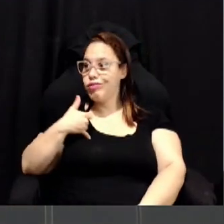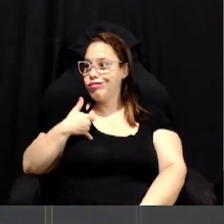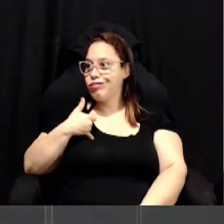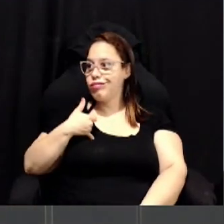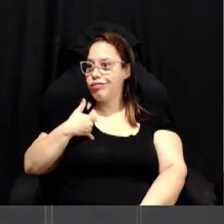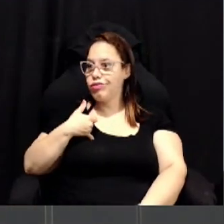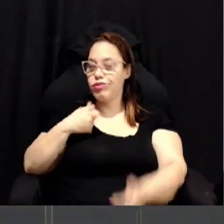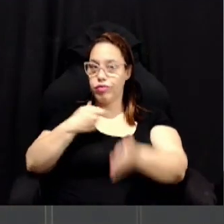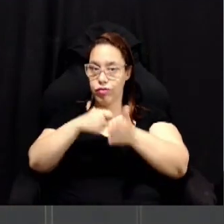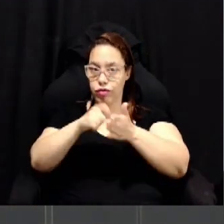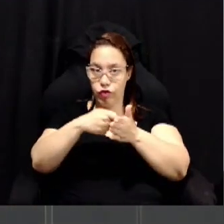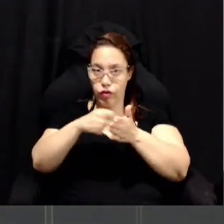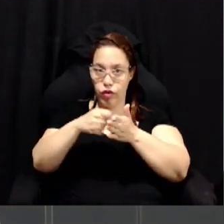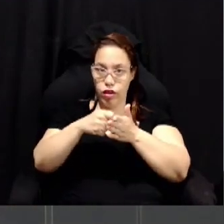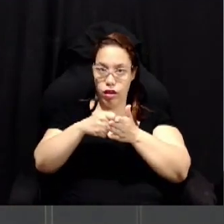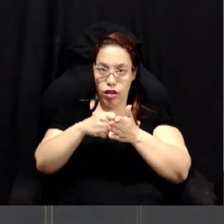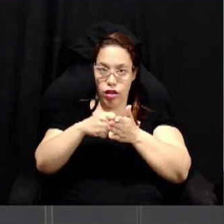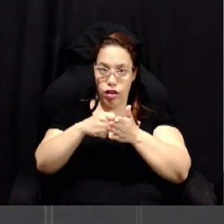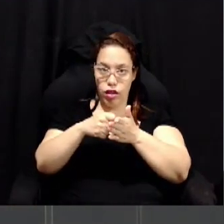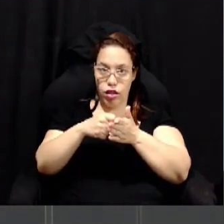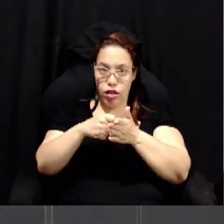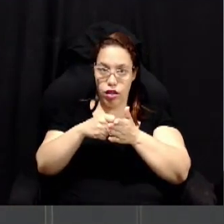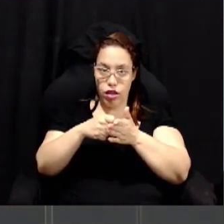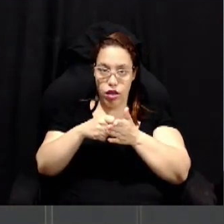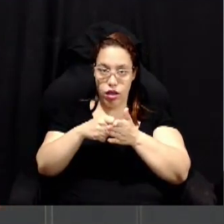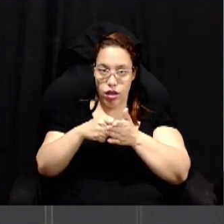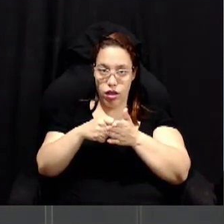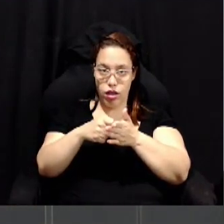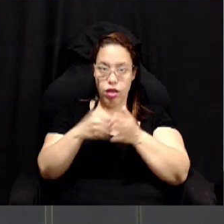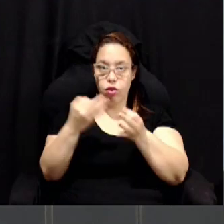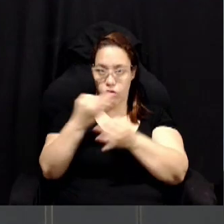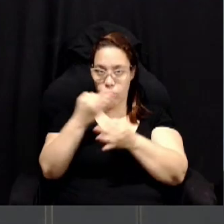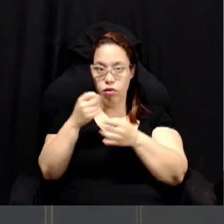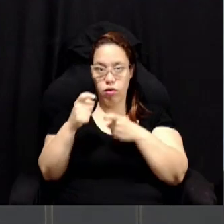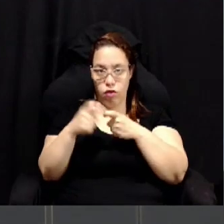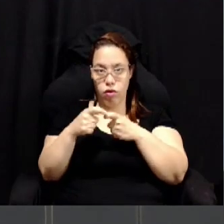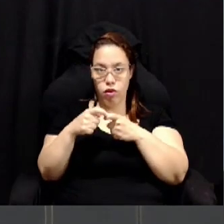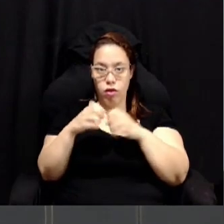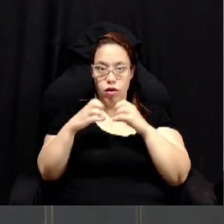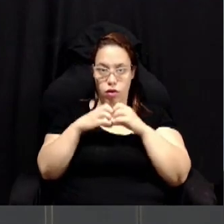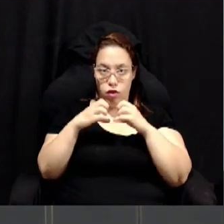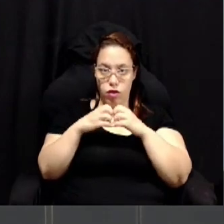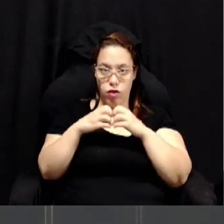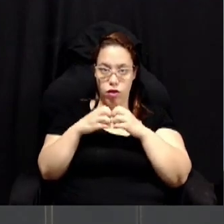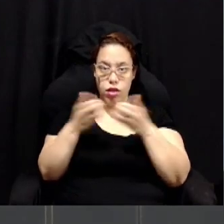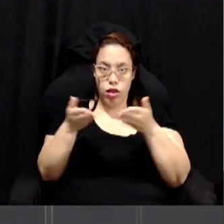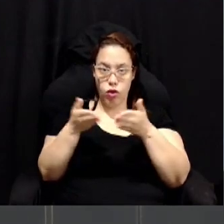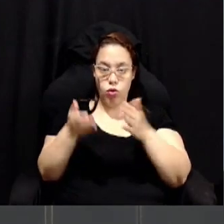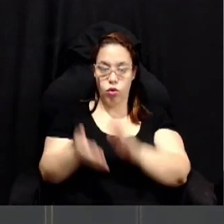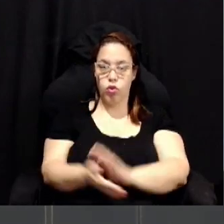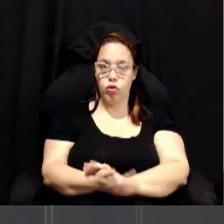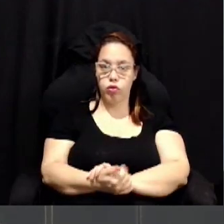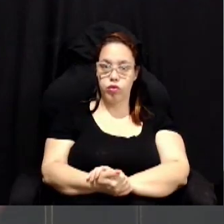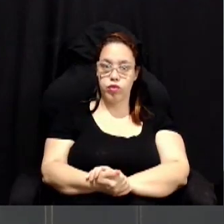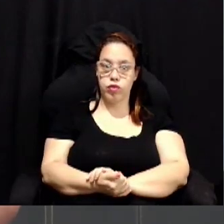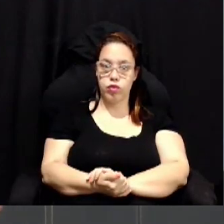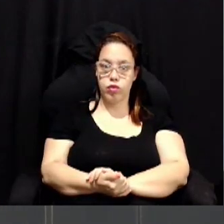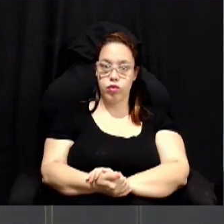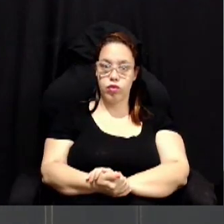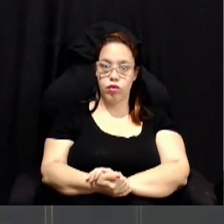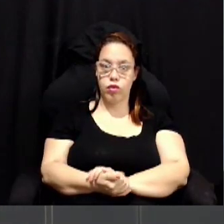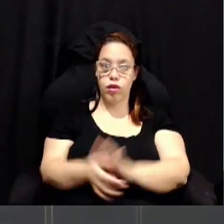e disse, eu não sou... ela é fantástica, é uma médica que eu amo, está com a minha filha até hoje. E ela disse, eu não sou